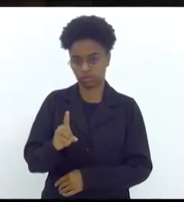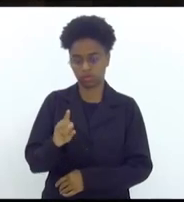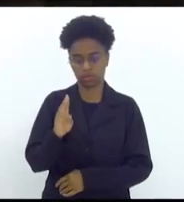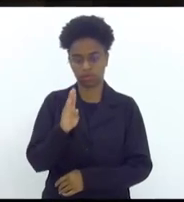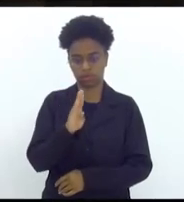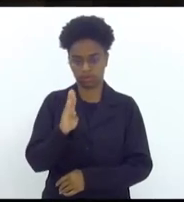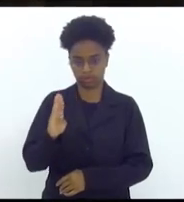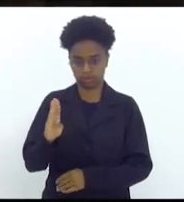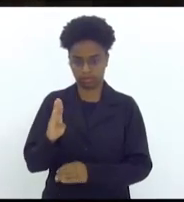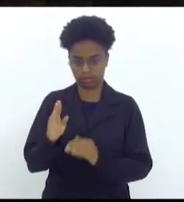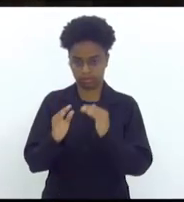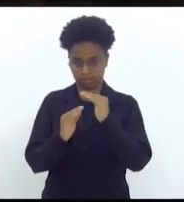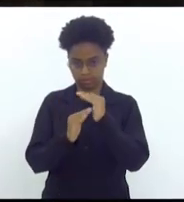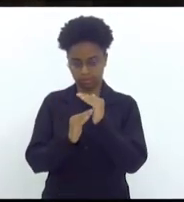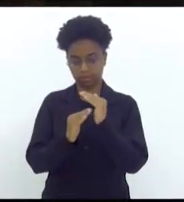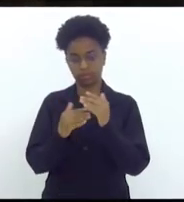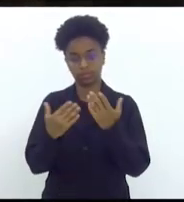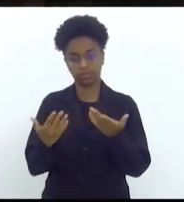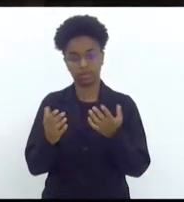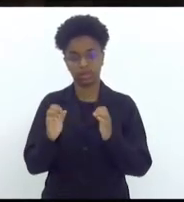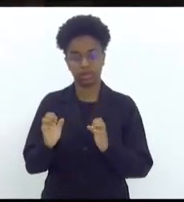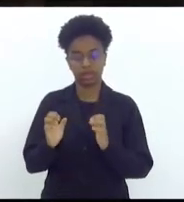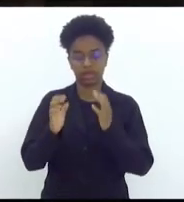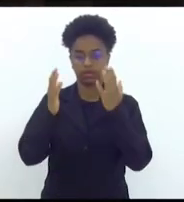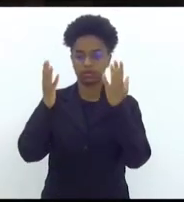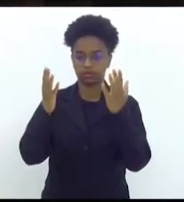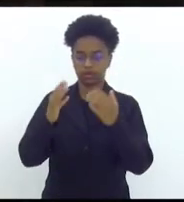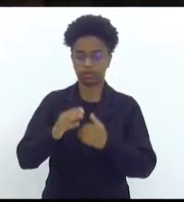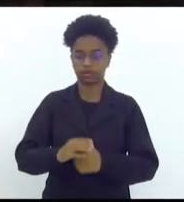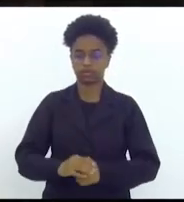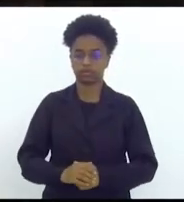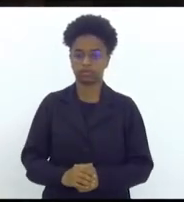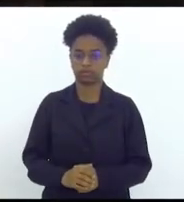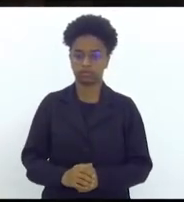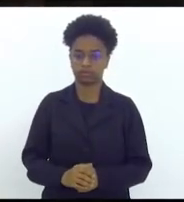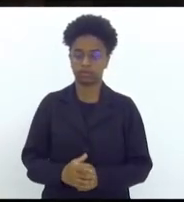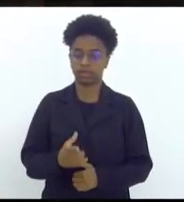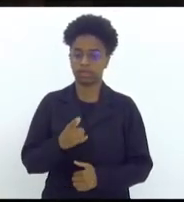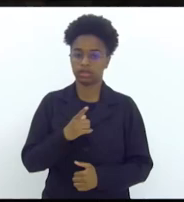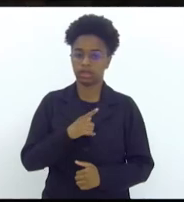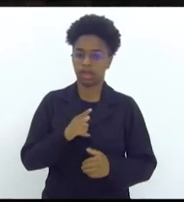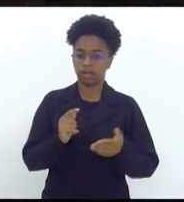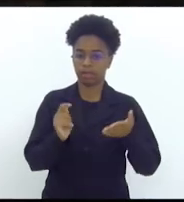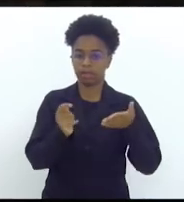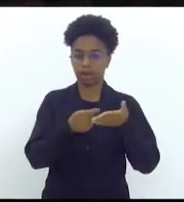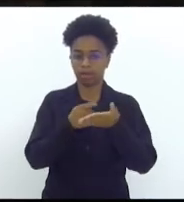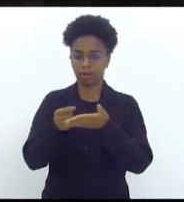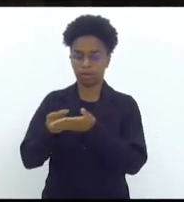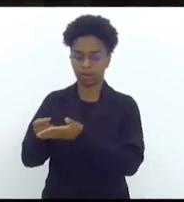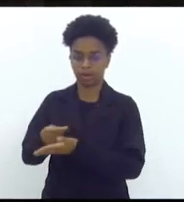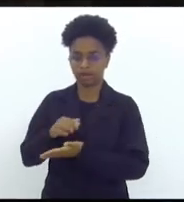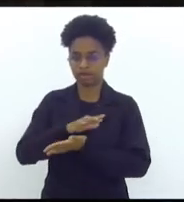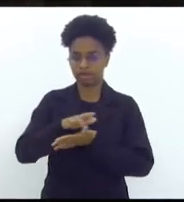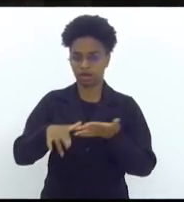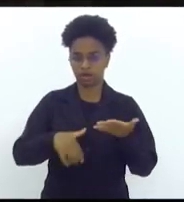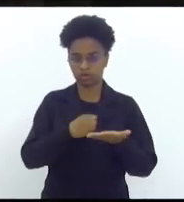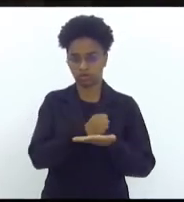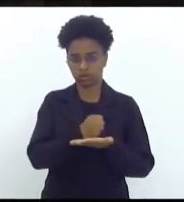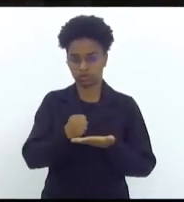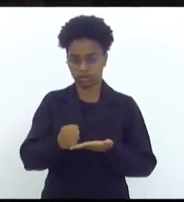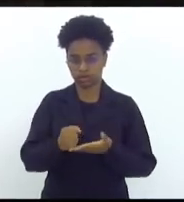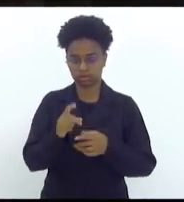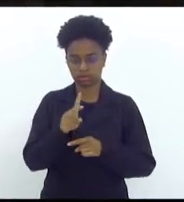e lá nesse evento foram assinados convênios e contratos de empréstimo